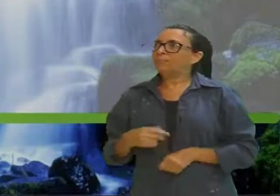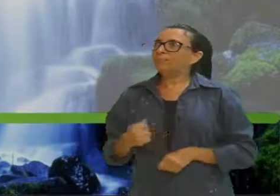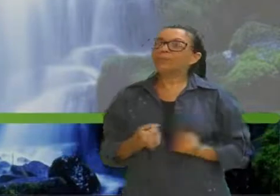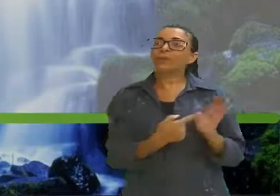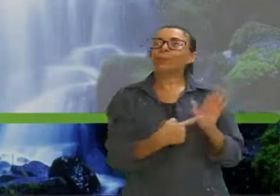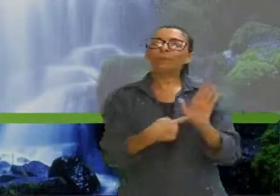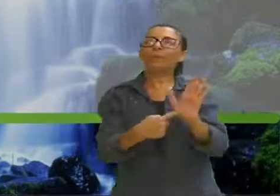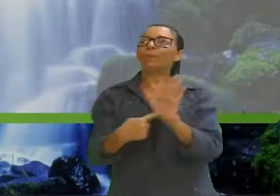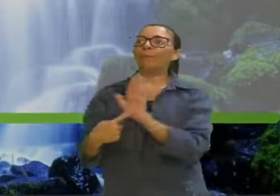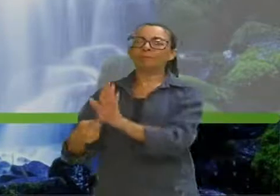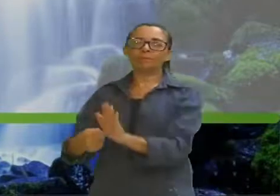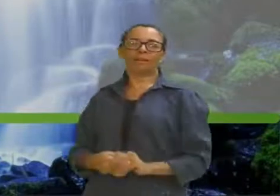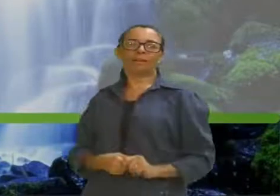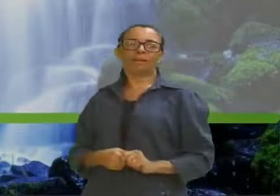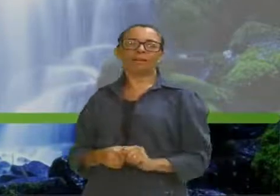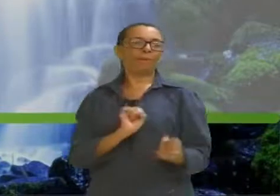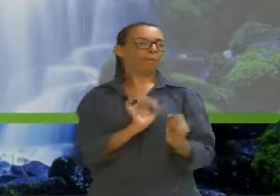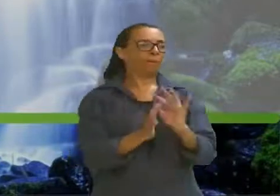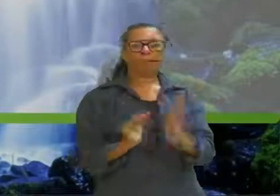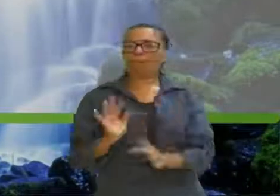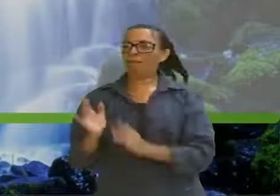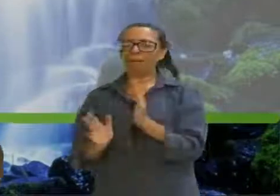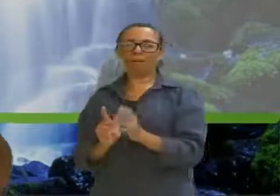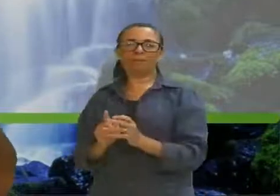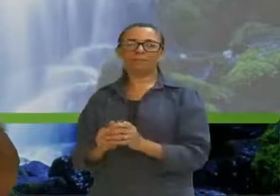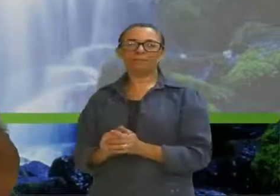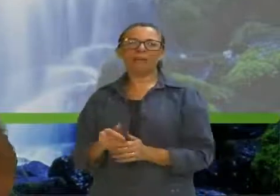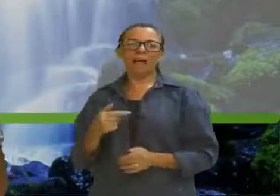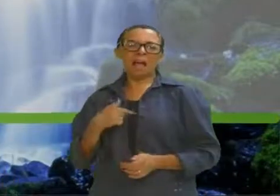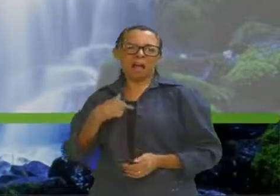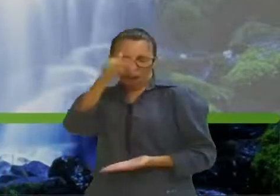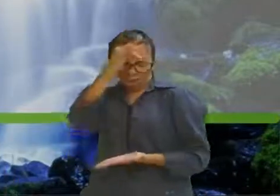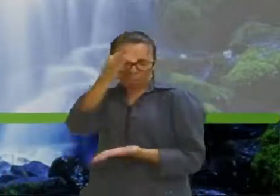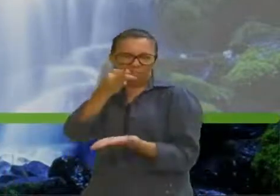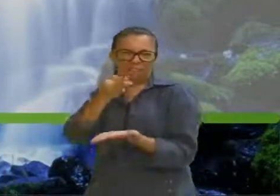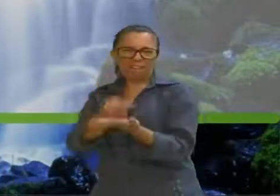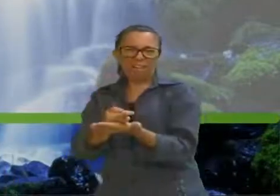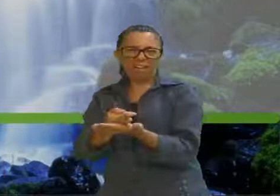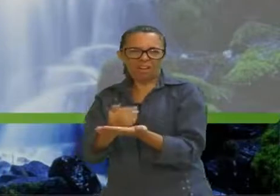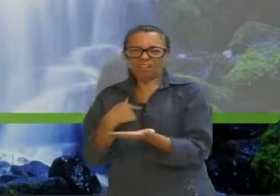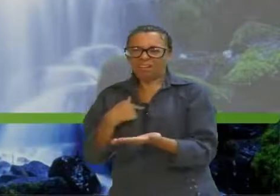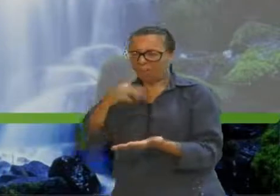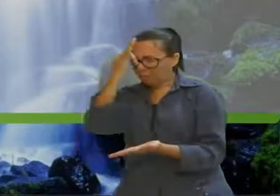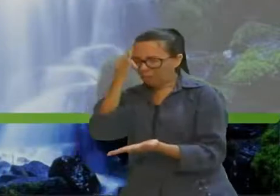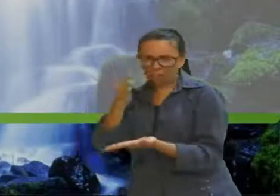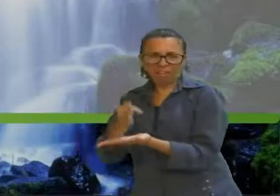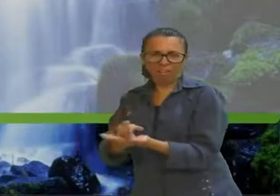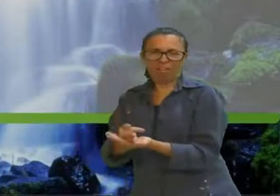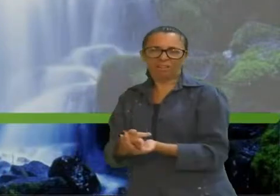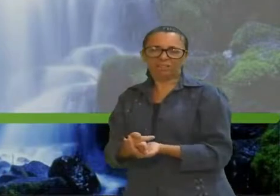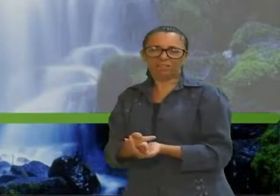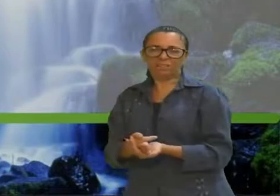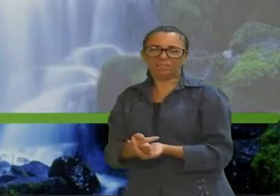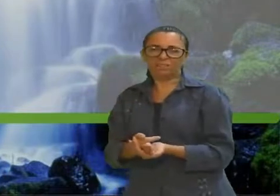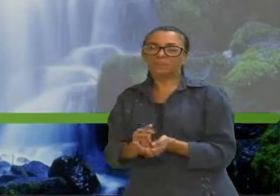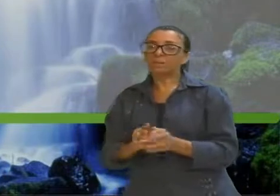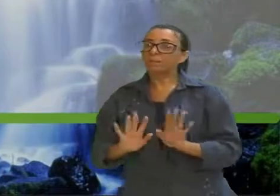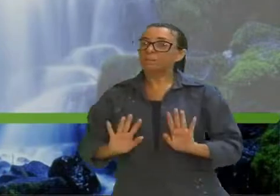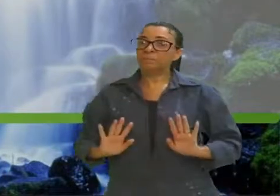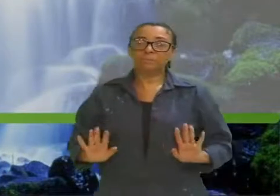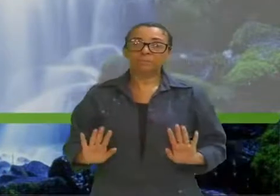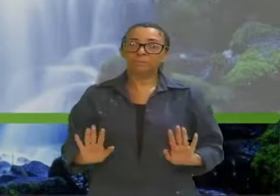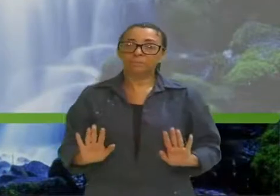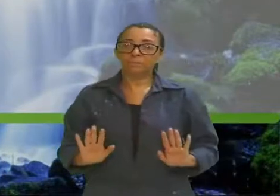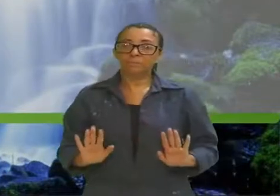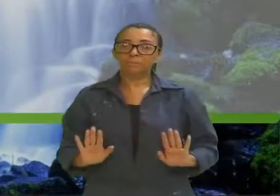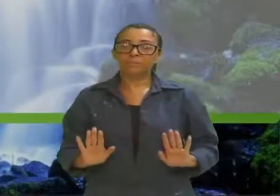você só diz. Mas você, no seu dia a dia, você não executa aquilo que você diz